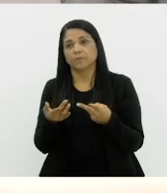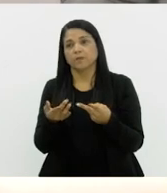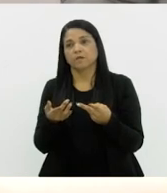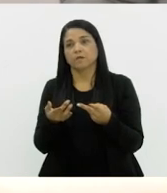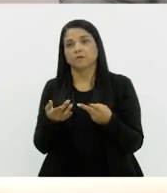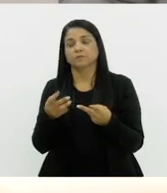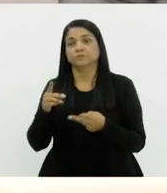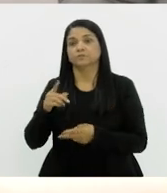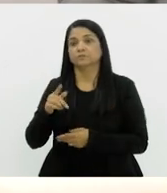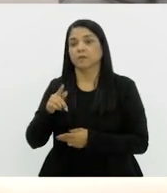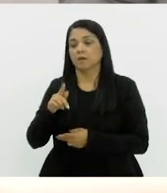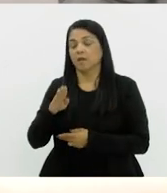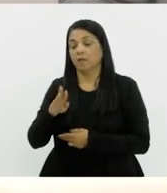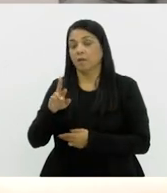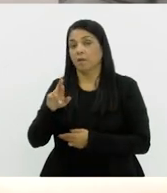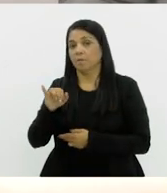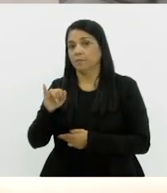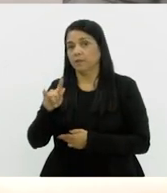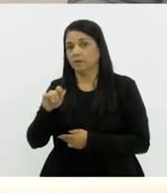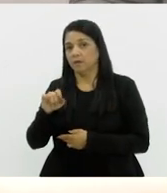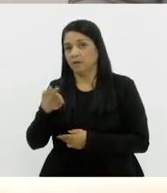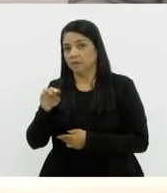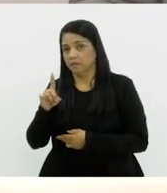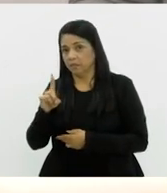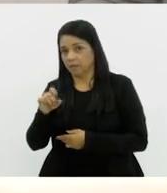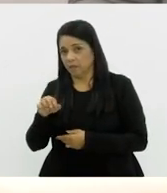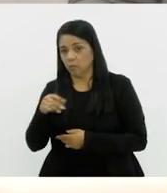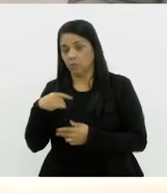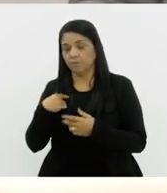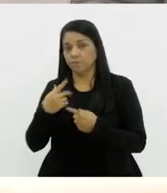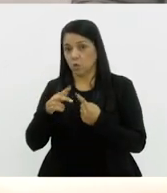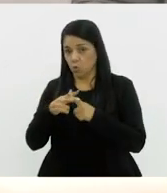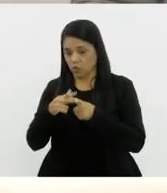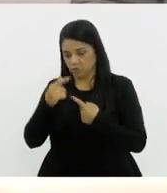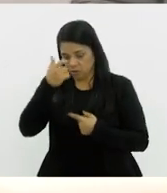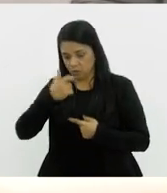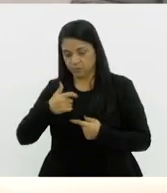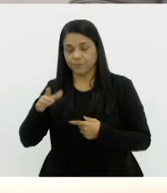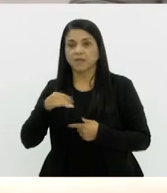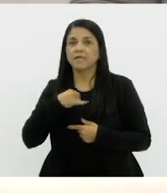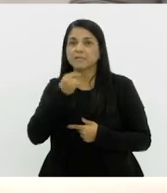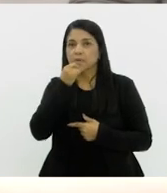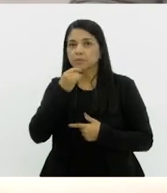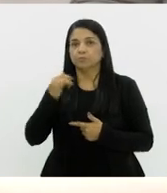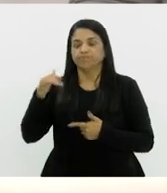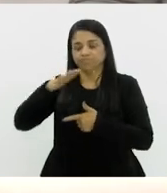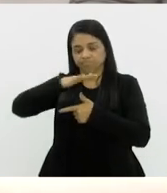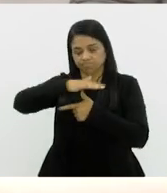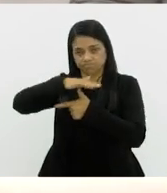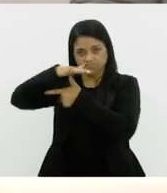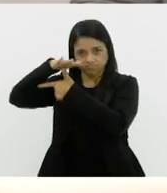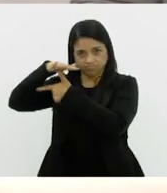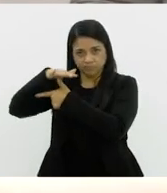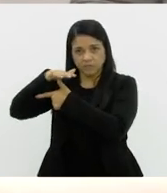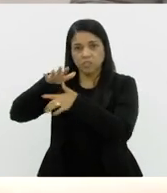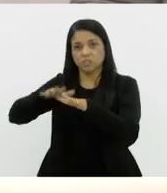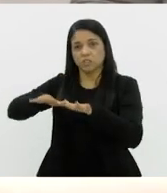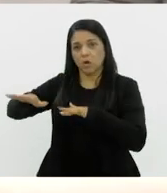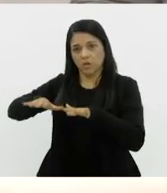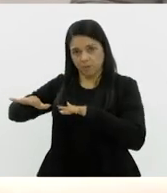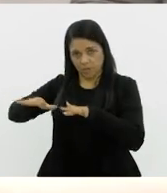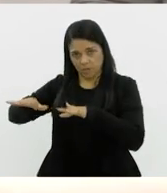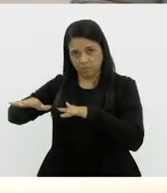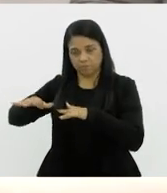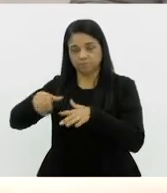Brigadeiro, me corrija aqui. Um avião sai, um helicóptero sai de Jacarepaguá. Entendo eu, não